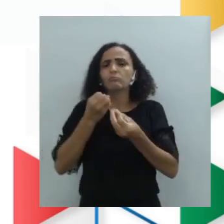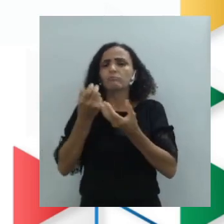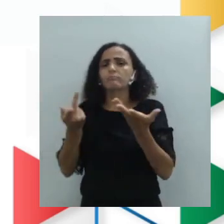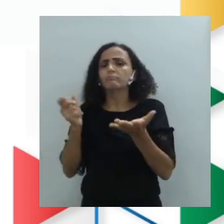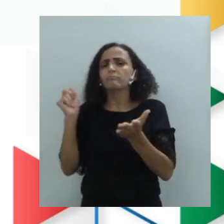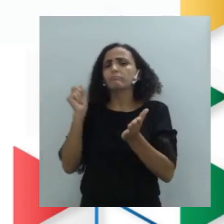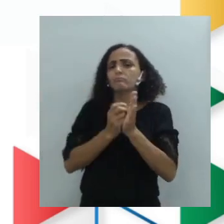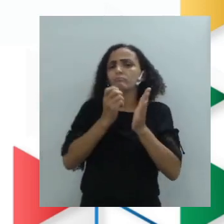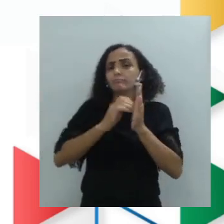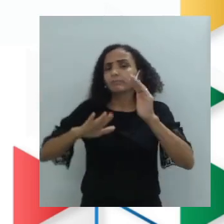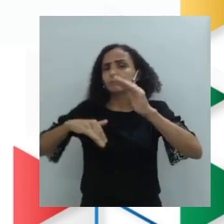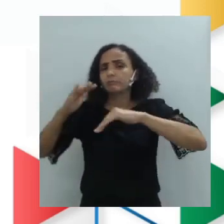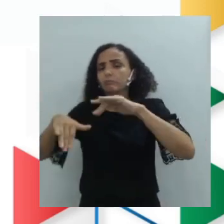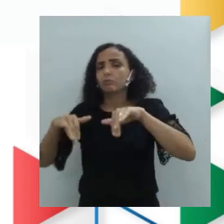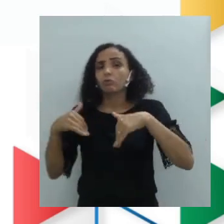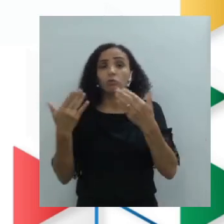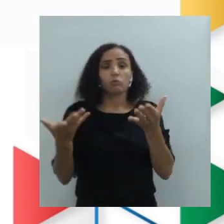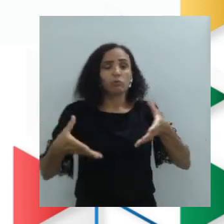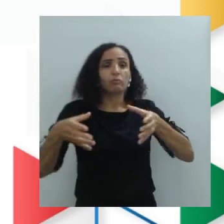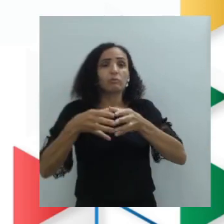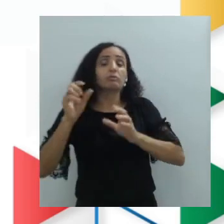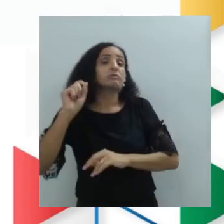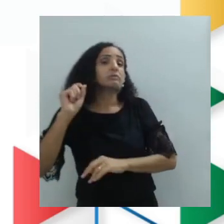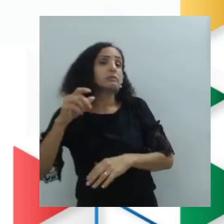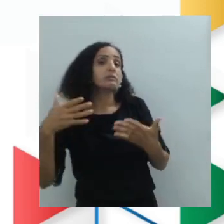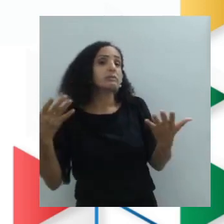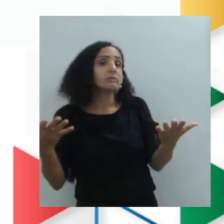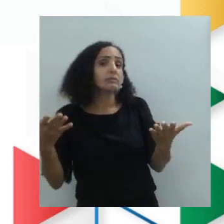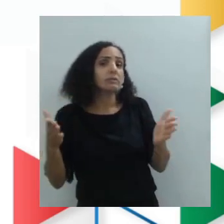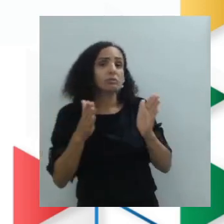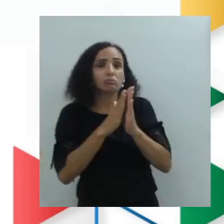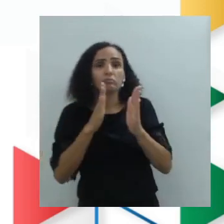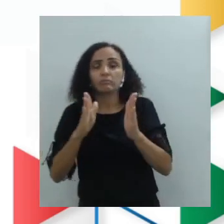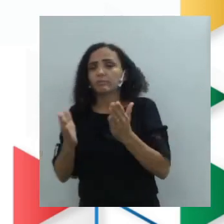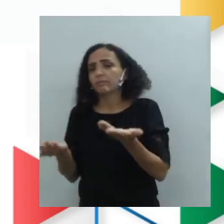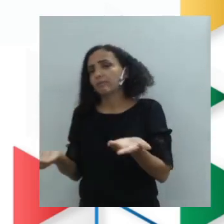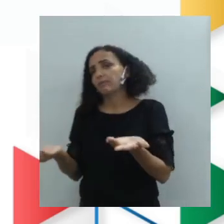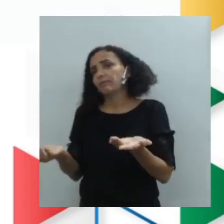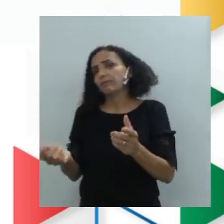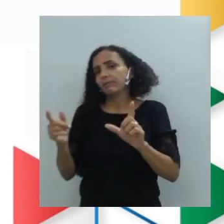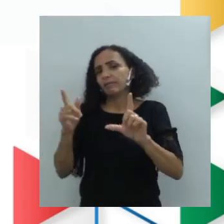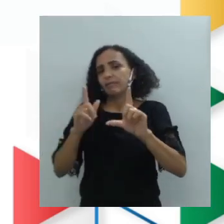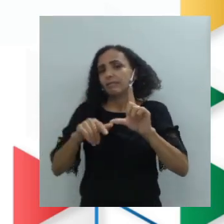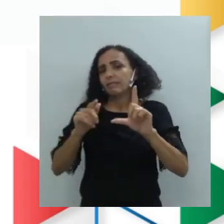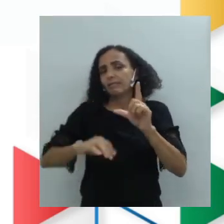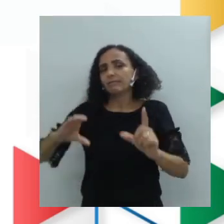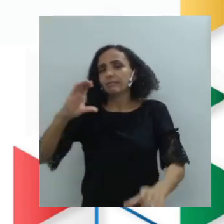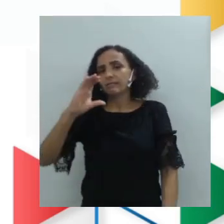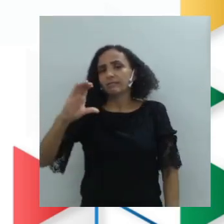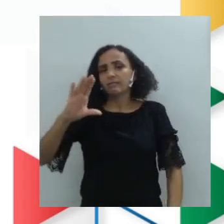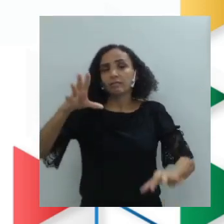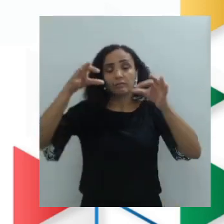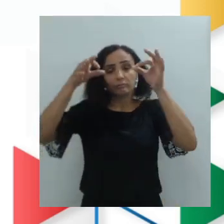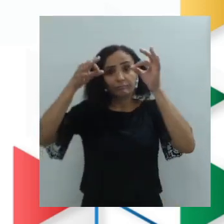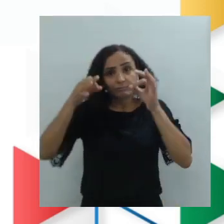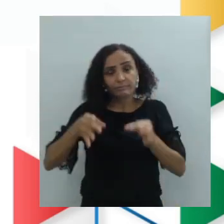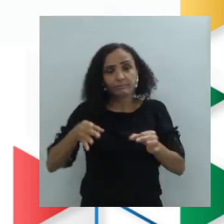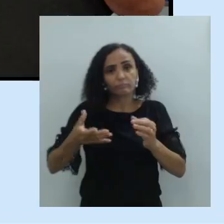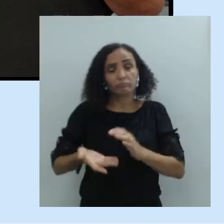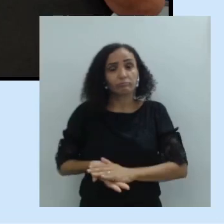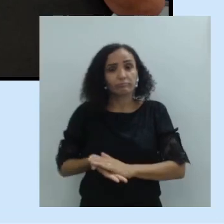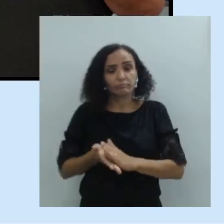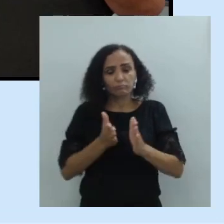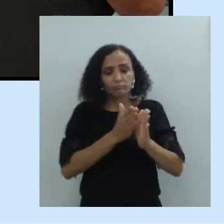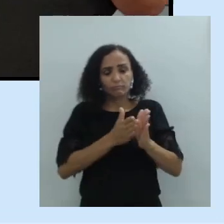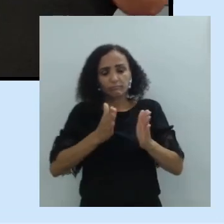Um sistema pode ser definido como um conjunto de órgãos, letra C. É isso aí, estudante. Então, os